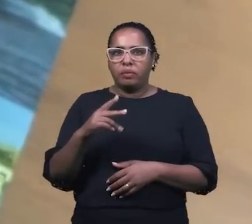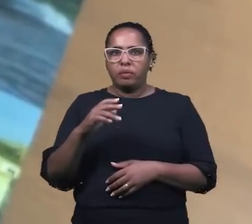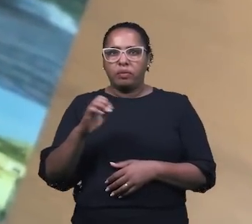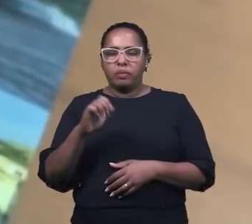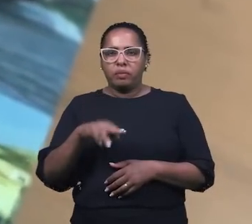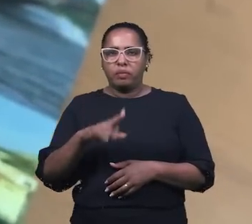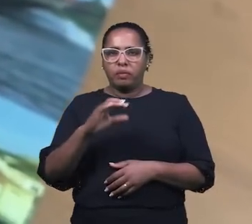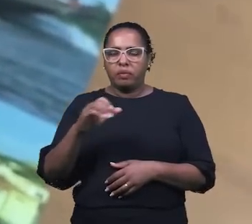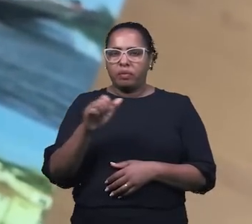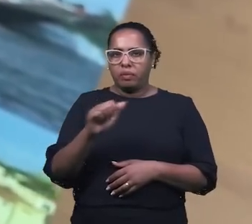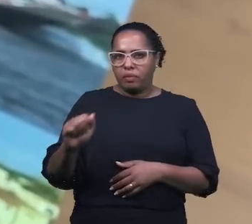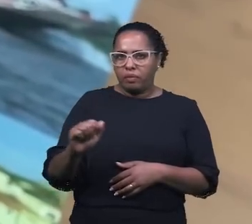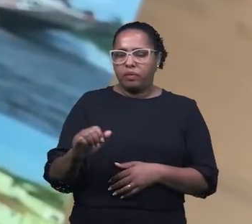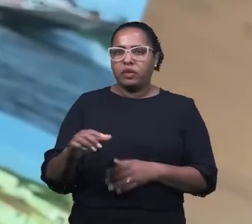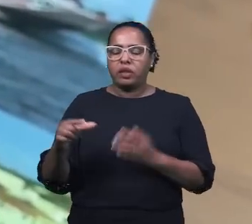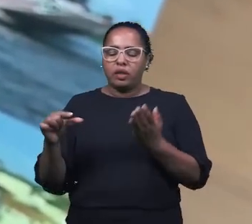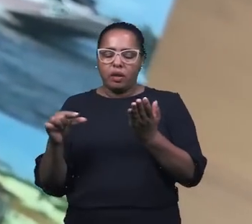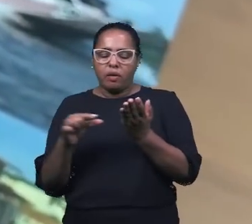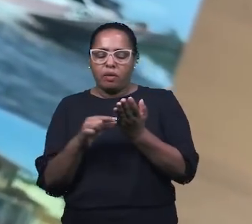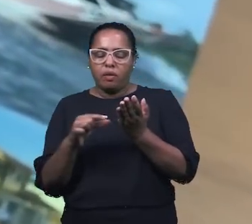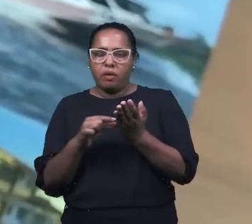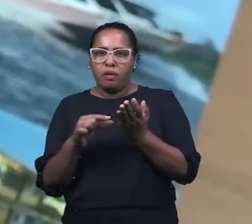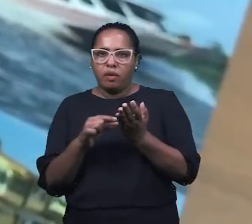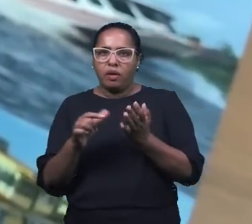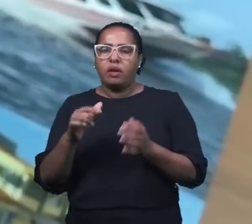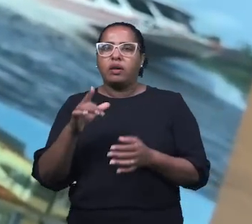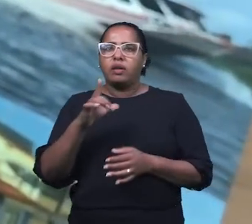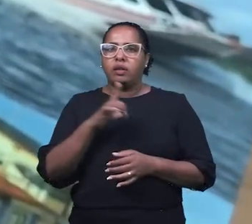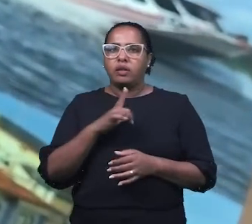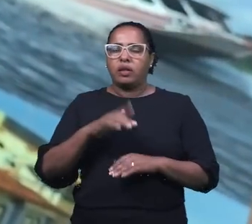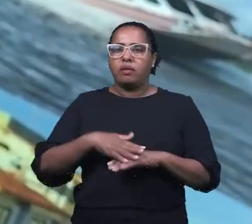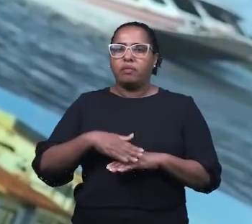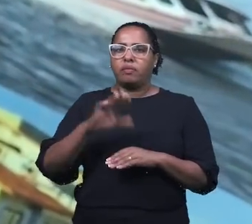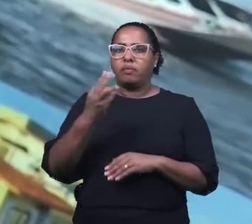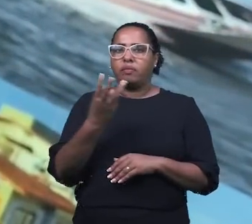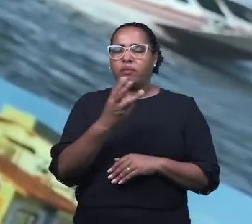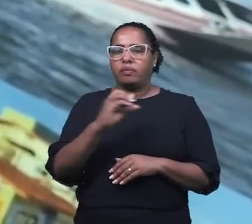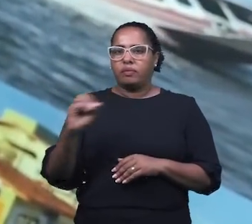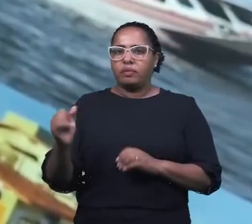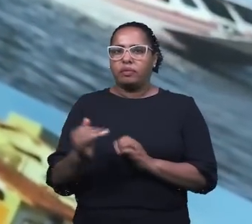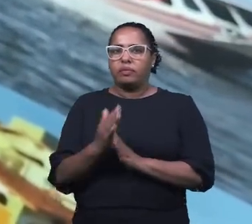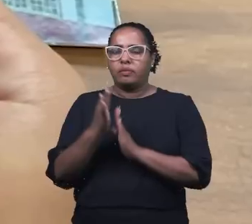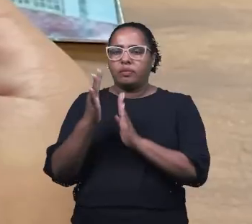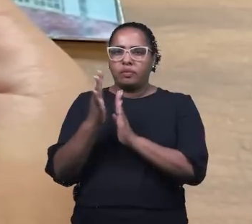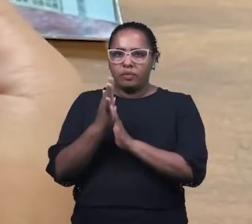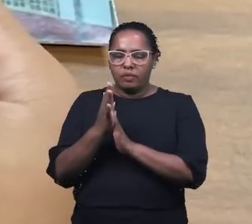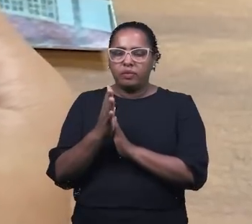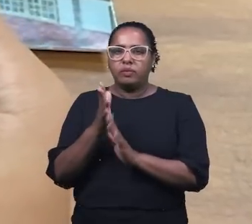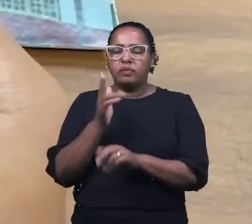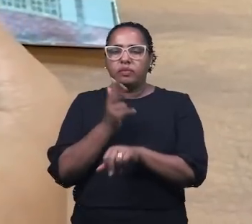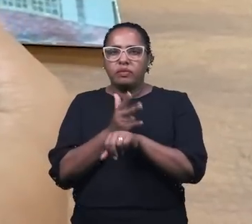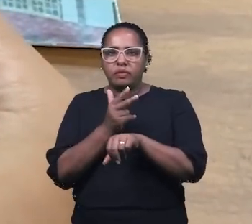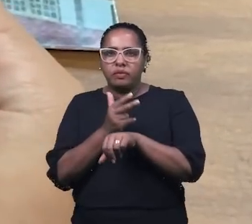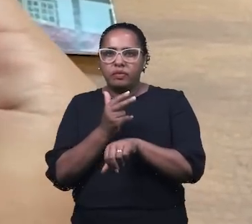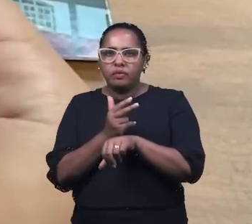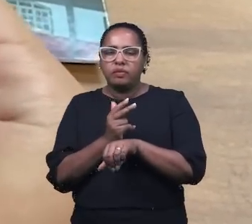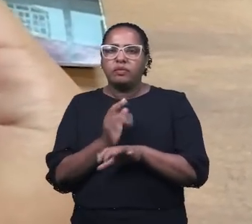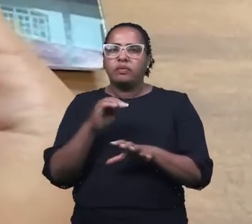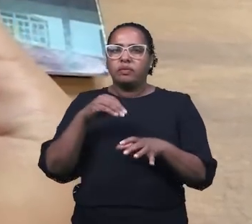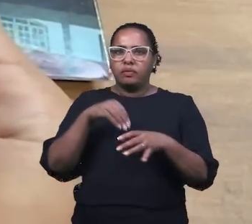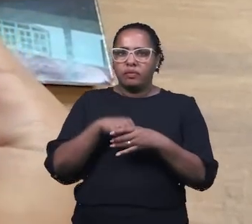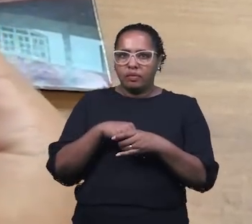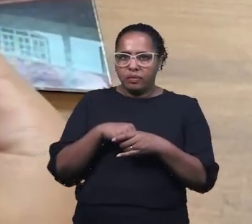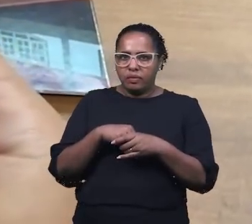que tem um pendrive nele. E ali nós temos mais de 300 hinos, que são os hinos que nós gravamos, que